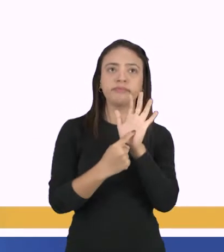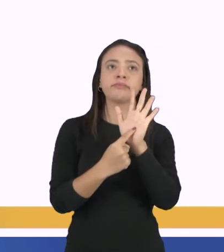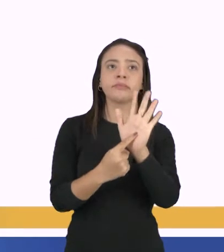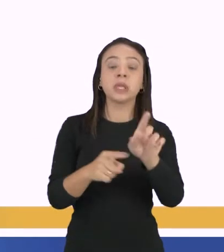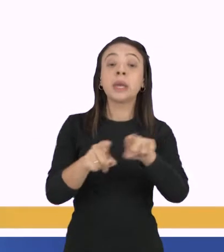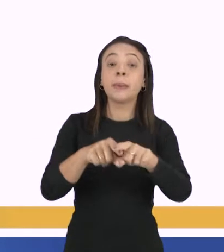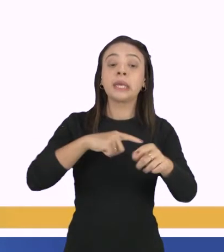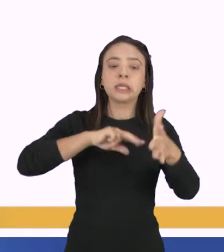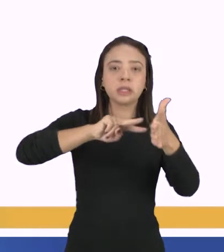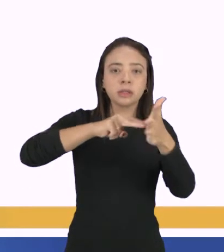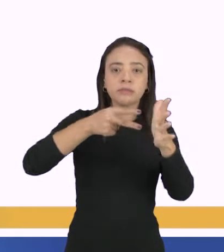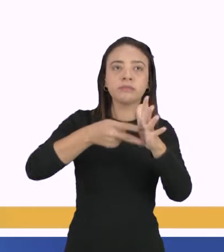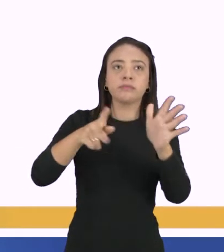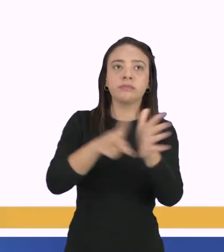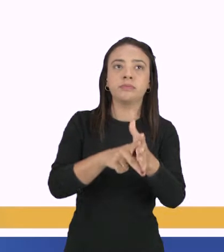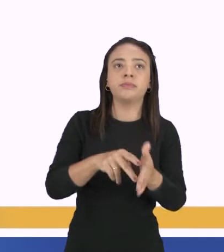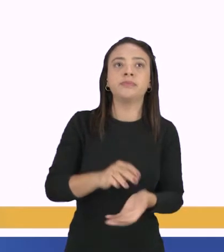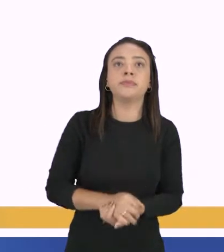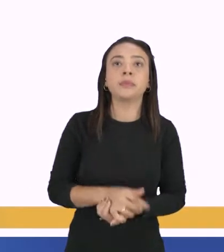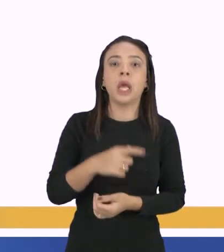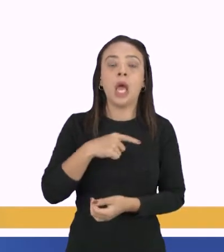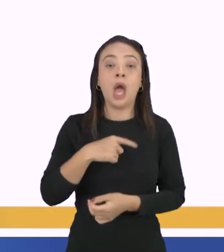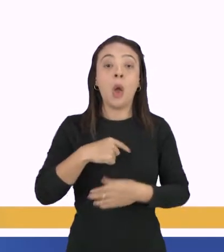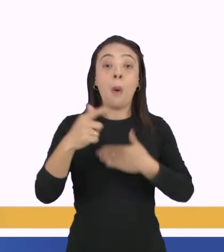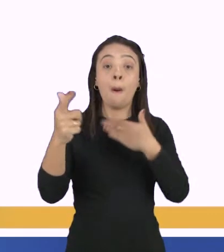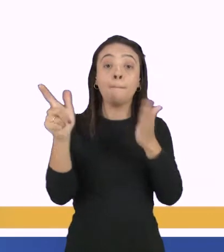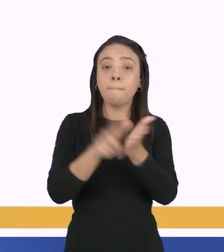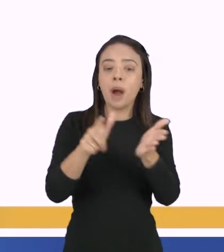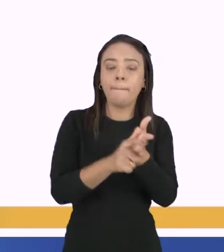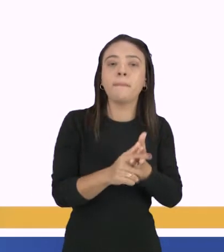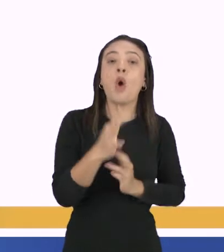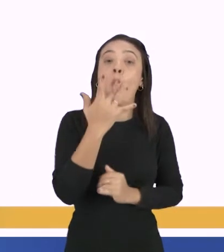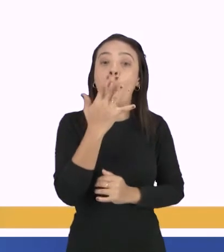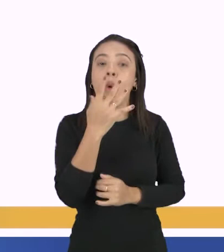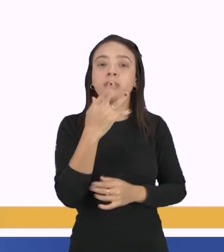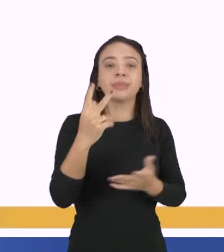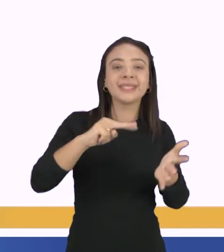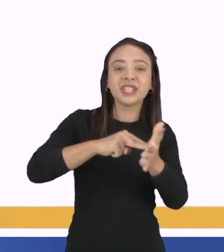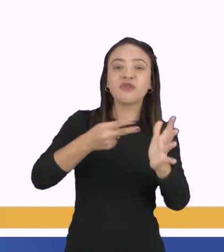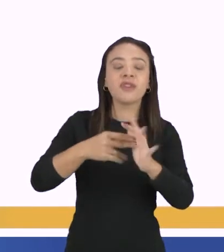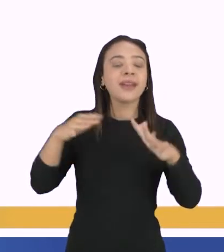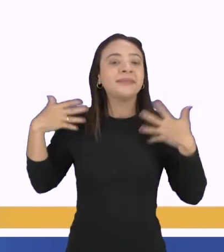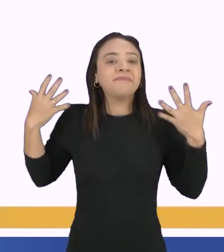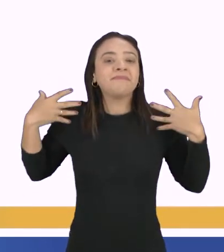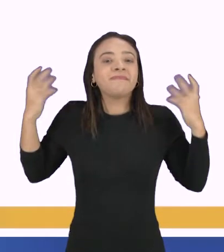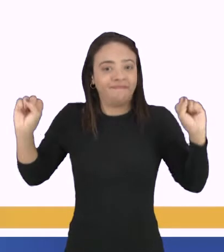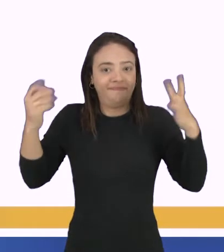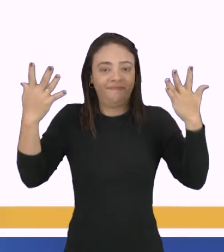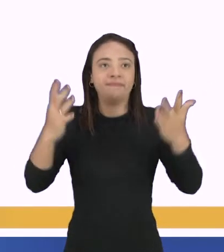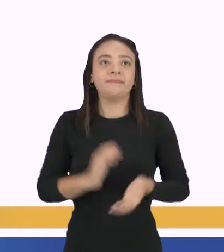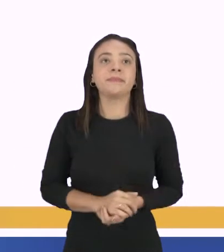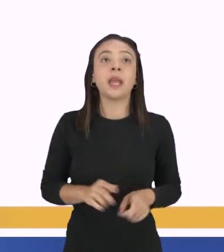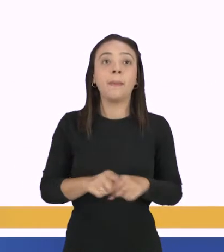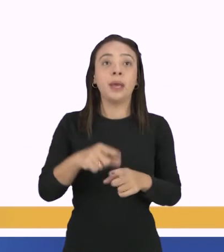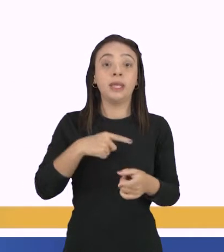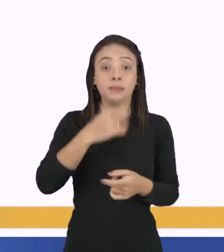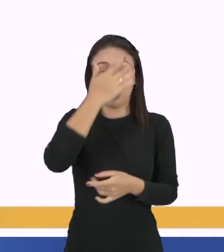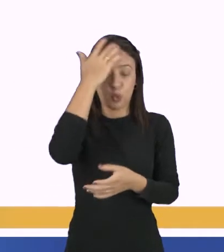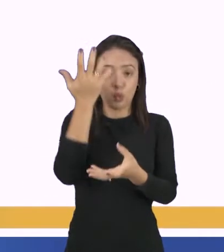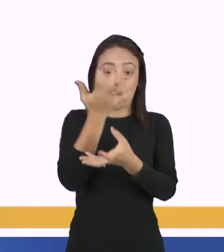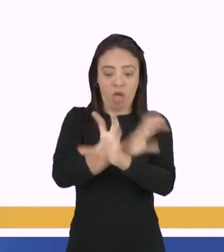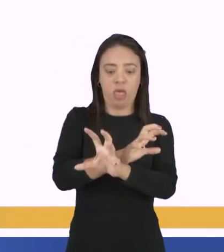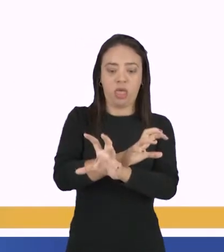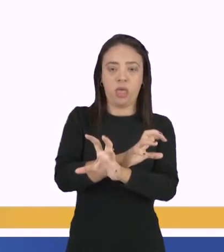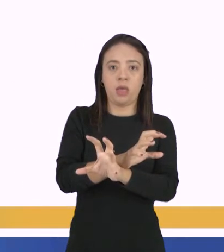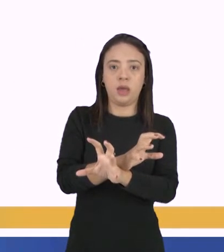tem significados. Então veja aí, o papel picado, papel colorido, representa a alegria da festividade. Os esqueletos com roupas,